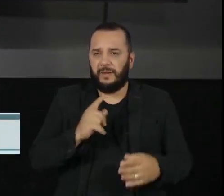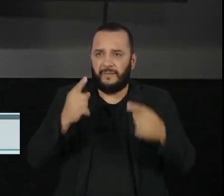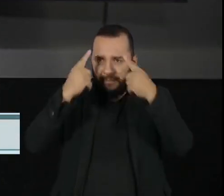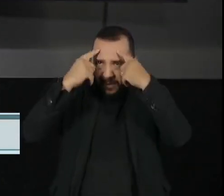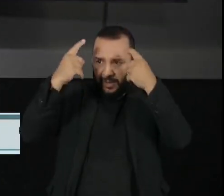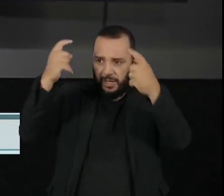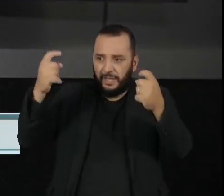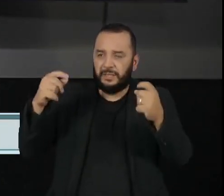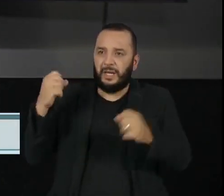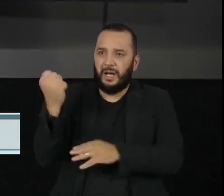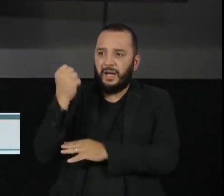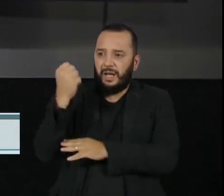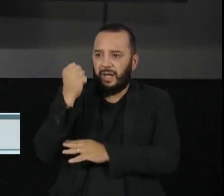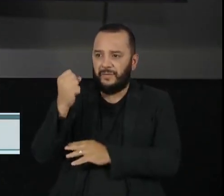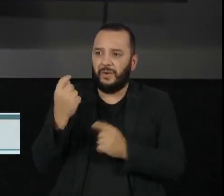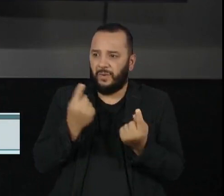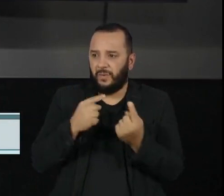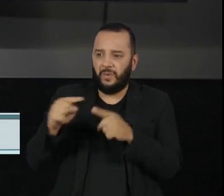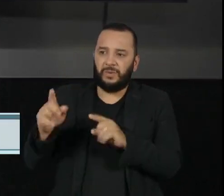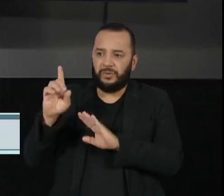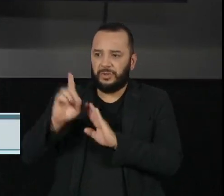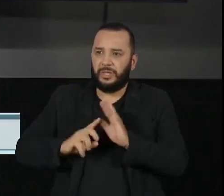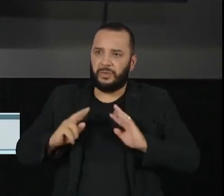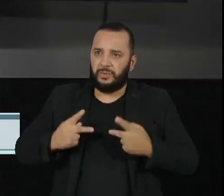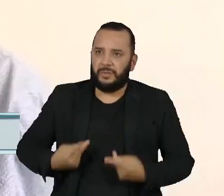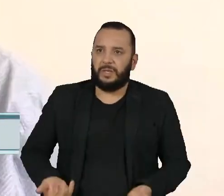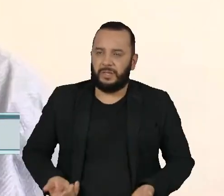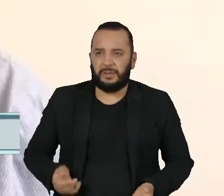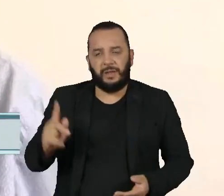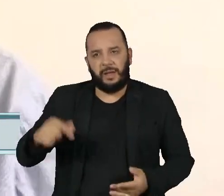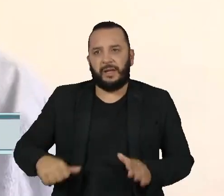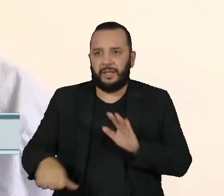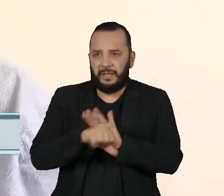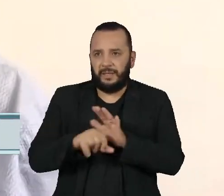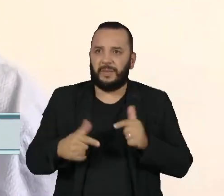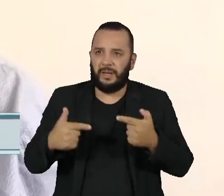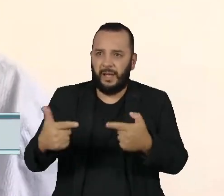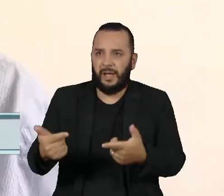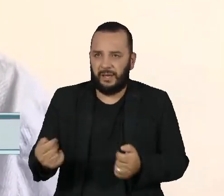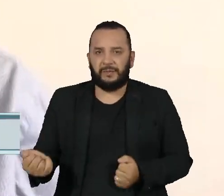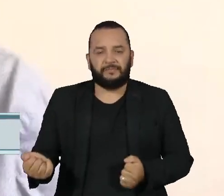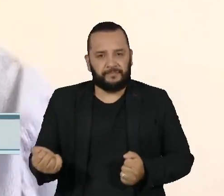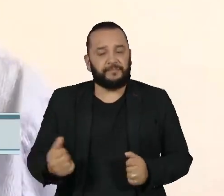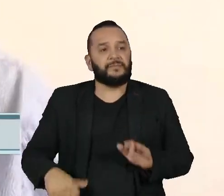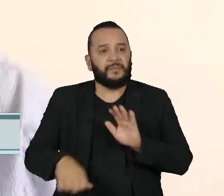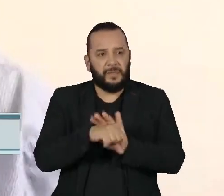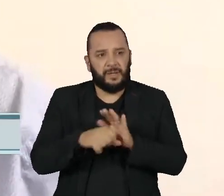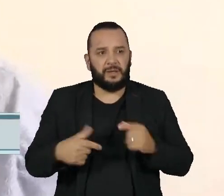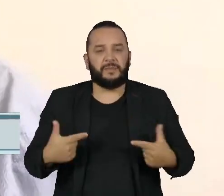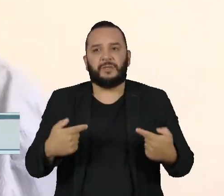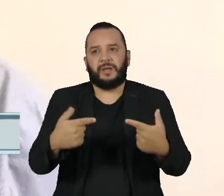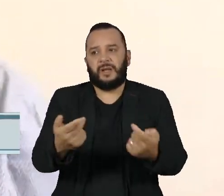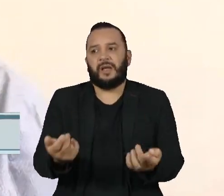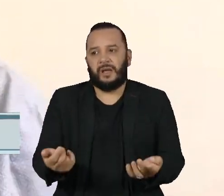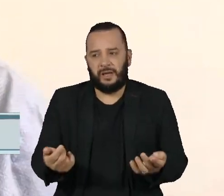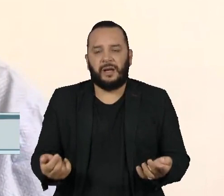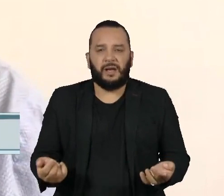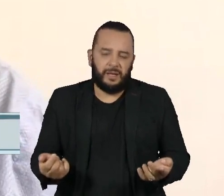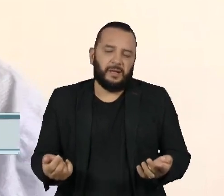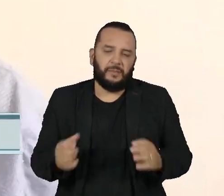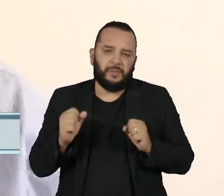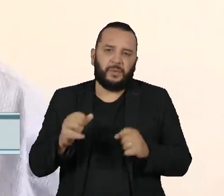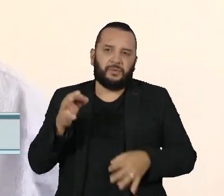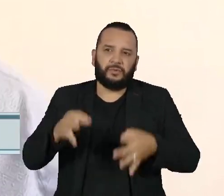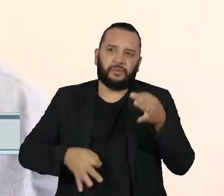ao direito internacional humanitário têm outro nome, que se chama crimes de guerra. Os crimes de guerra eles podem ser julgados por tribunais